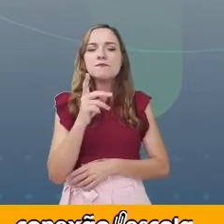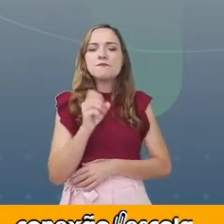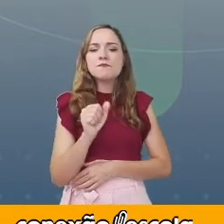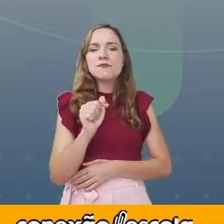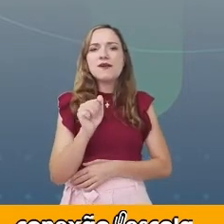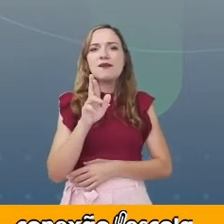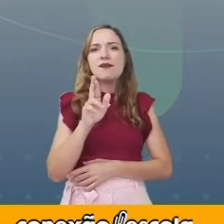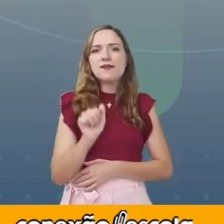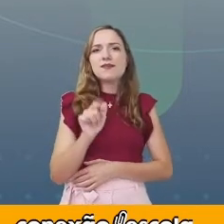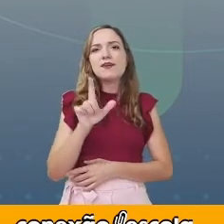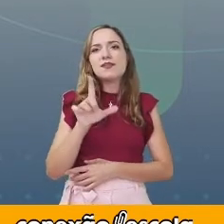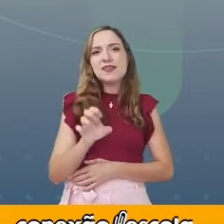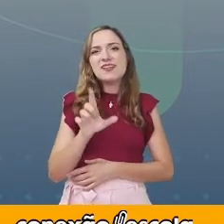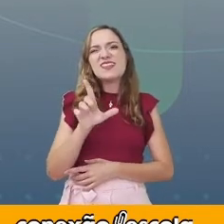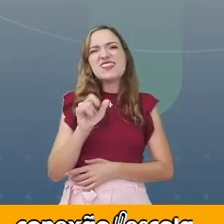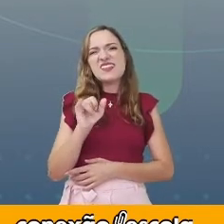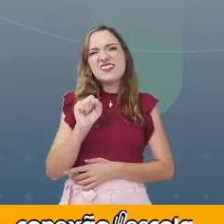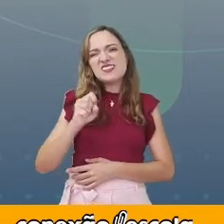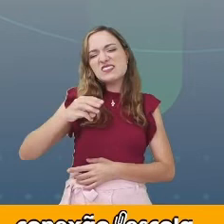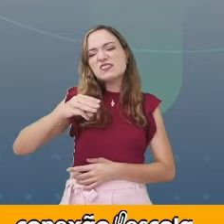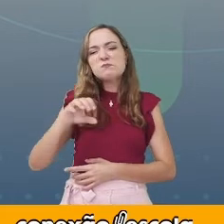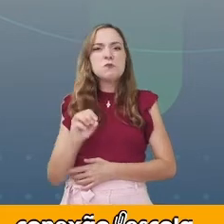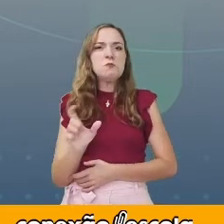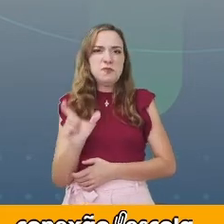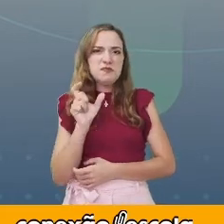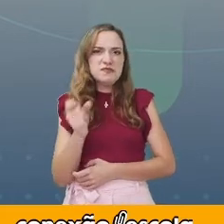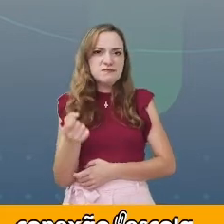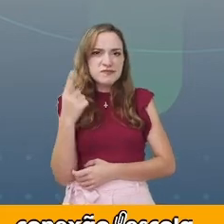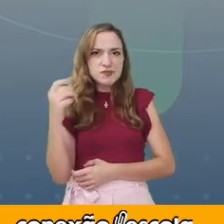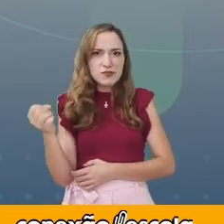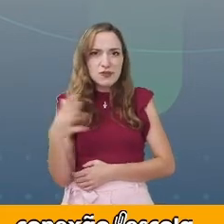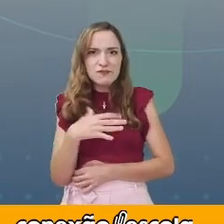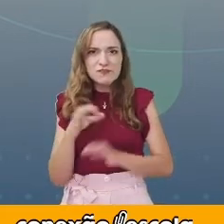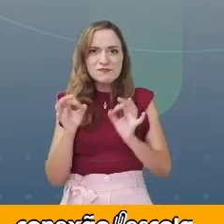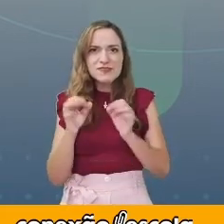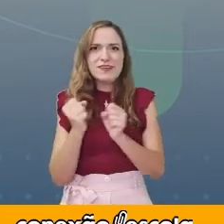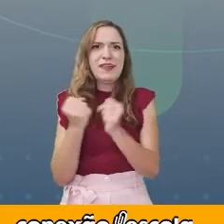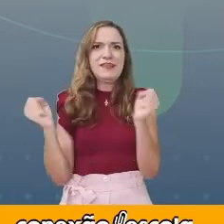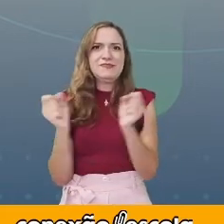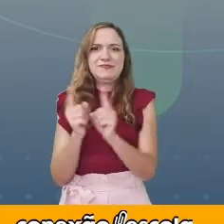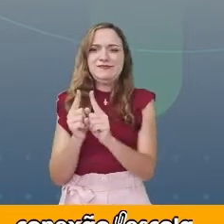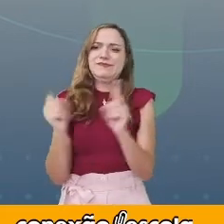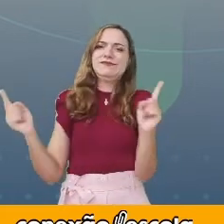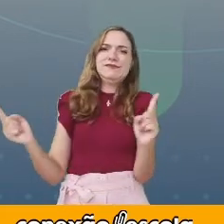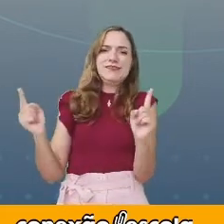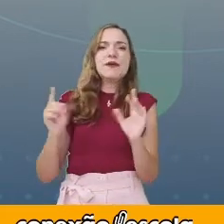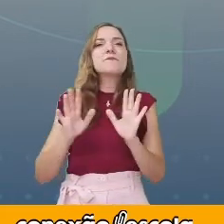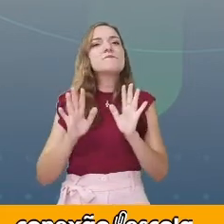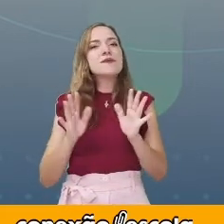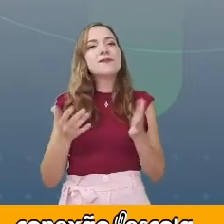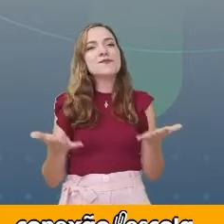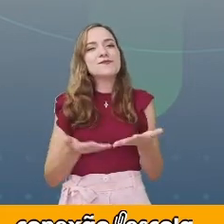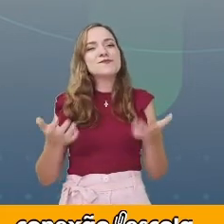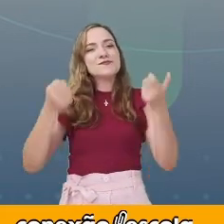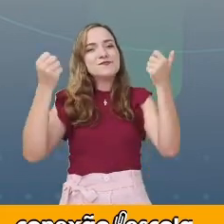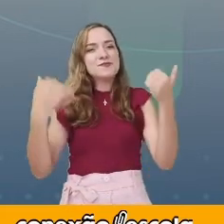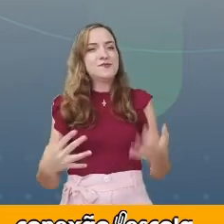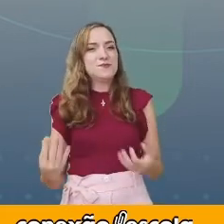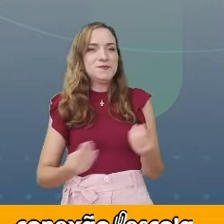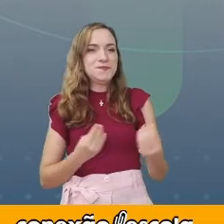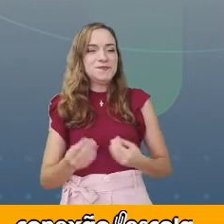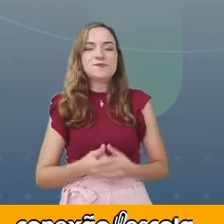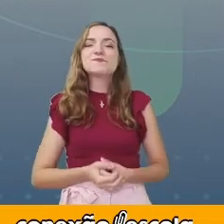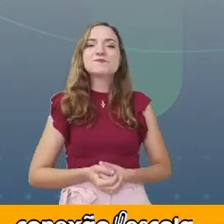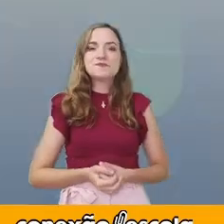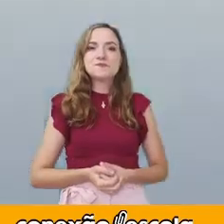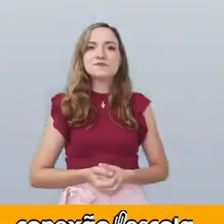grande, talvez novo para vocês, mas vamos então ler um pouquinho a respeito desse termo. Para